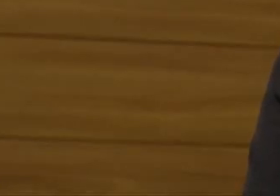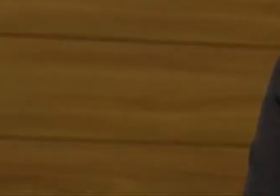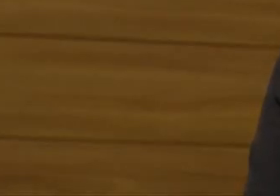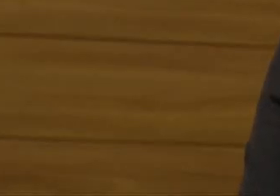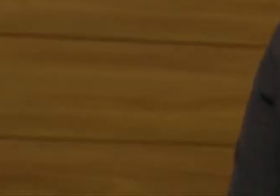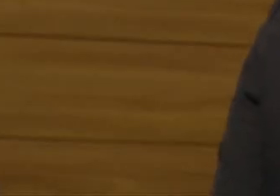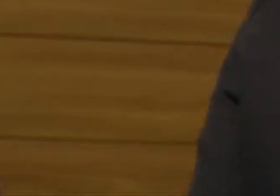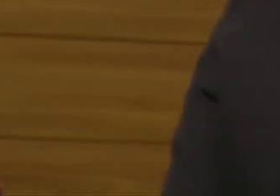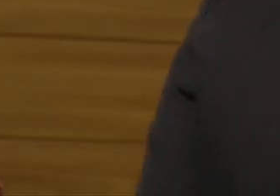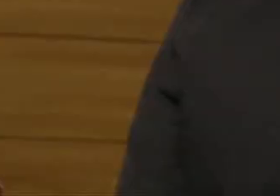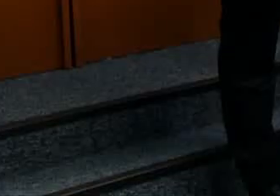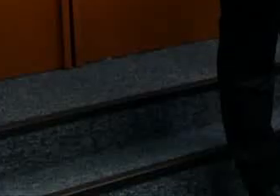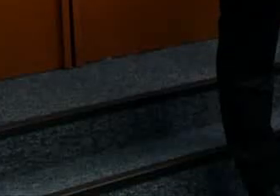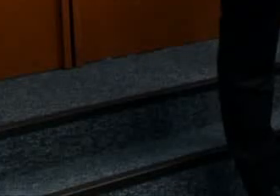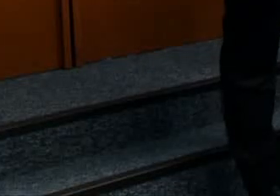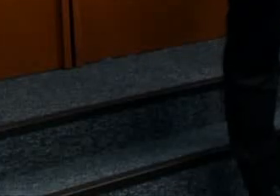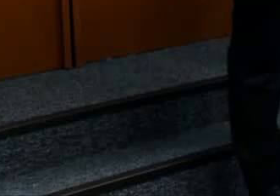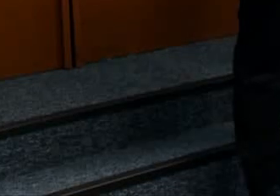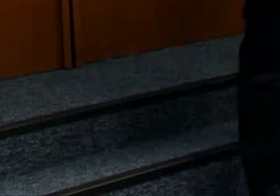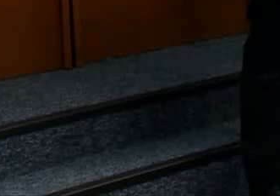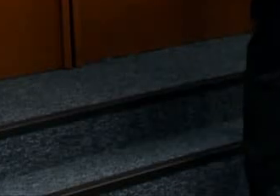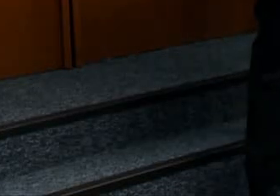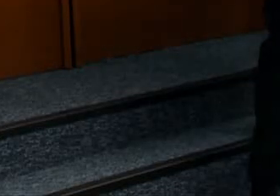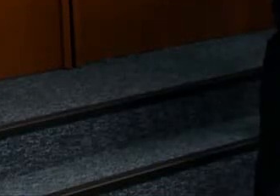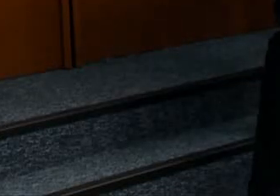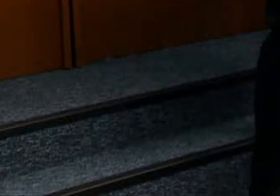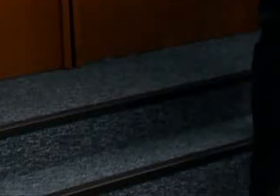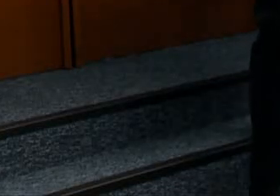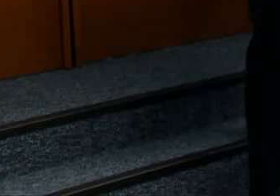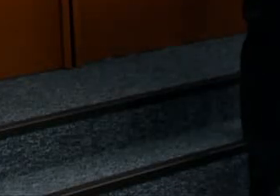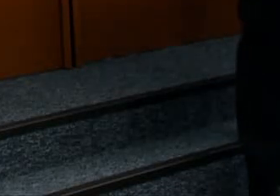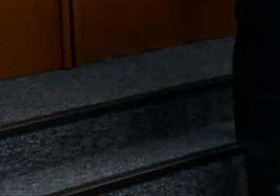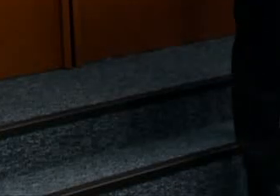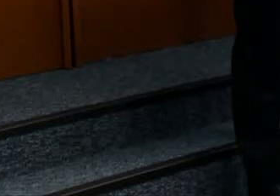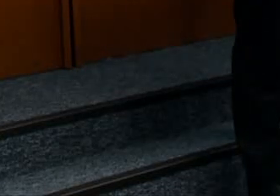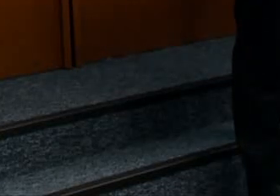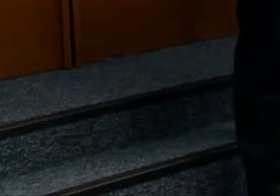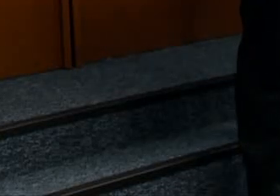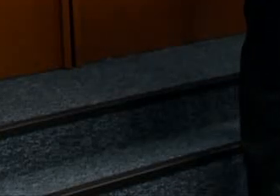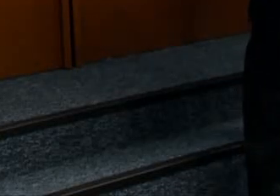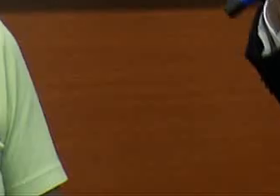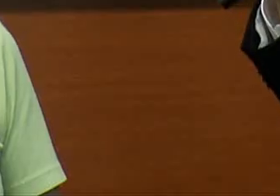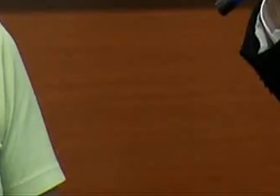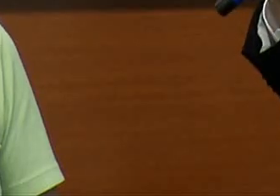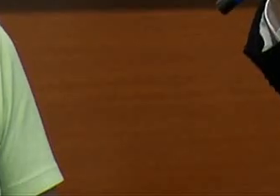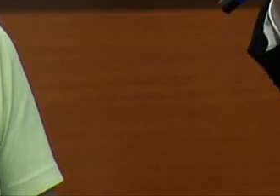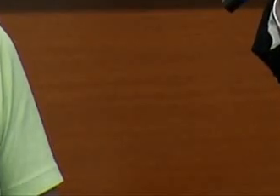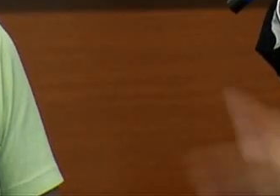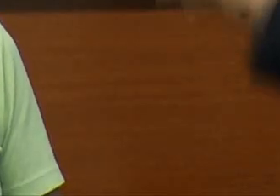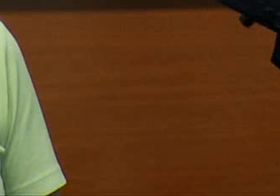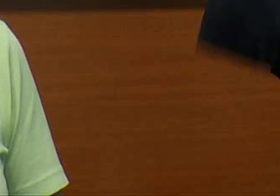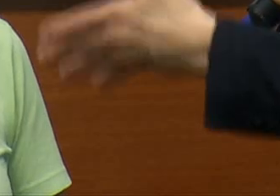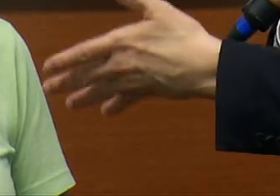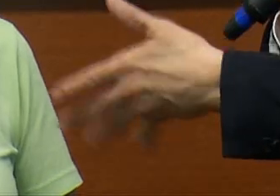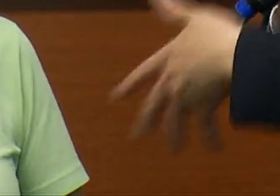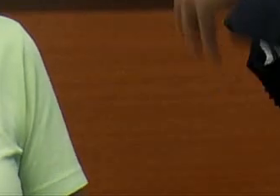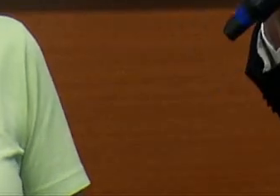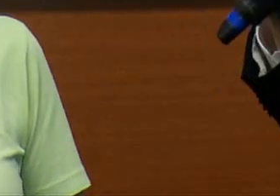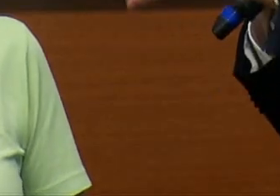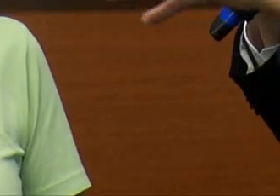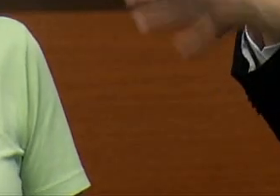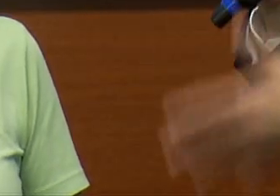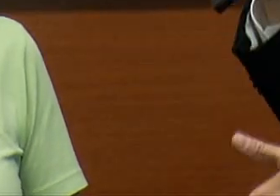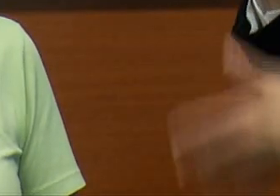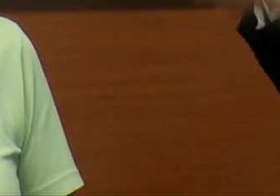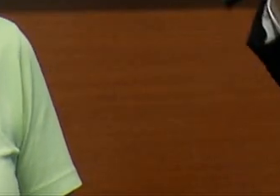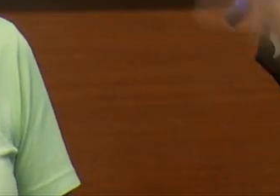dentre esses vereadores e vereadoras está a vereadora Fernanda, que eu sempre tive assim, um respeito grande, um carinho grande por ela, a vereadora Yara também, todos